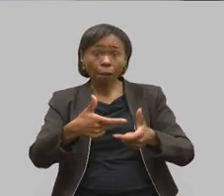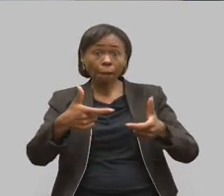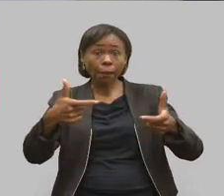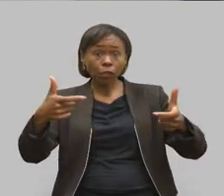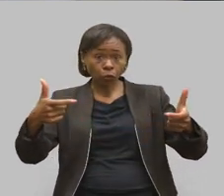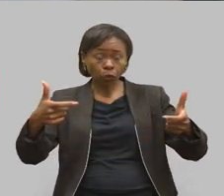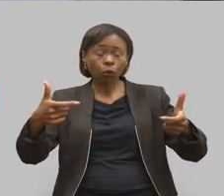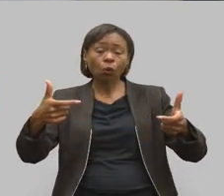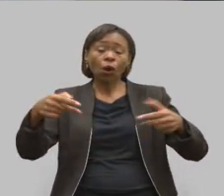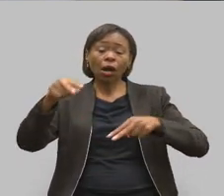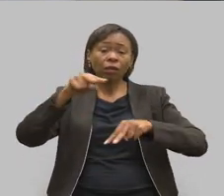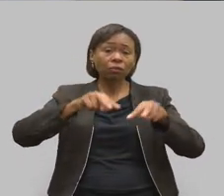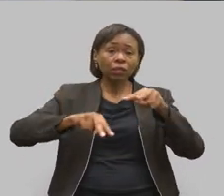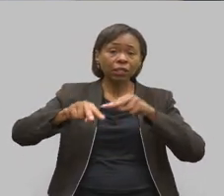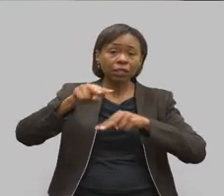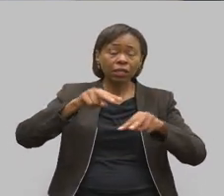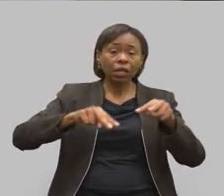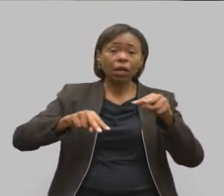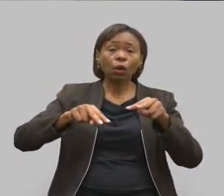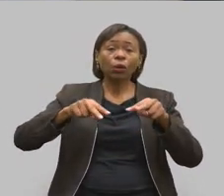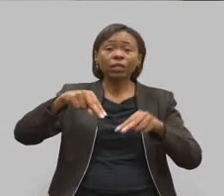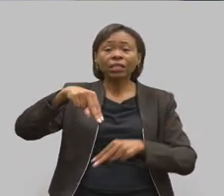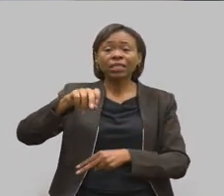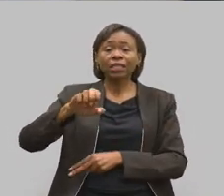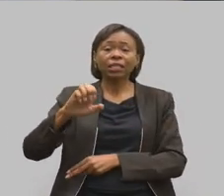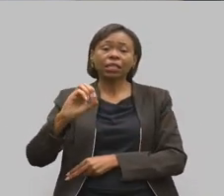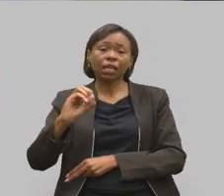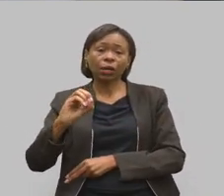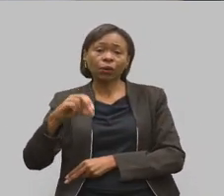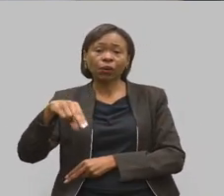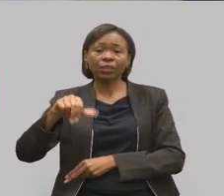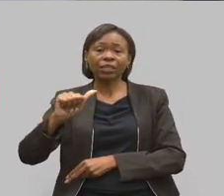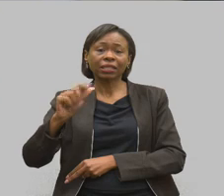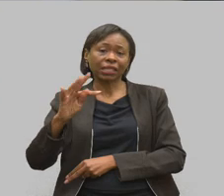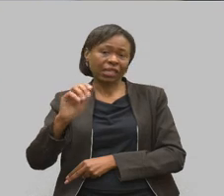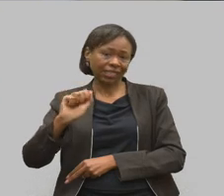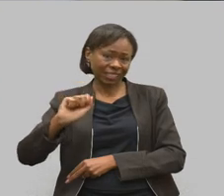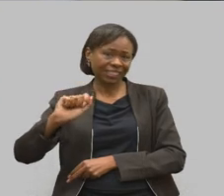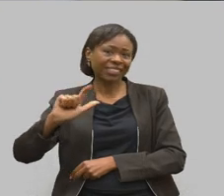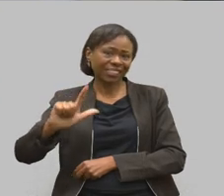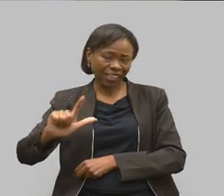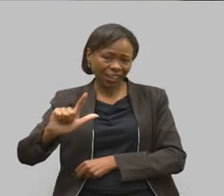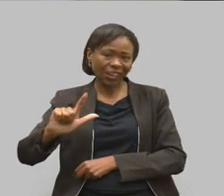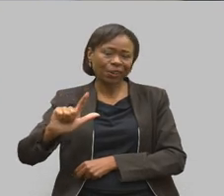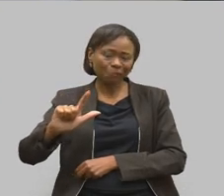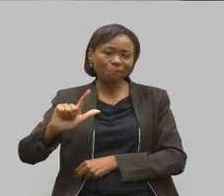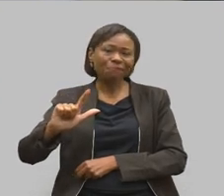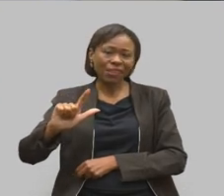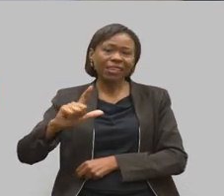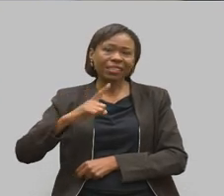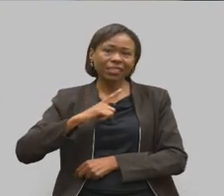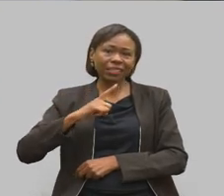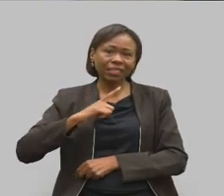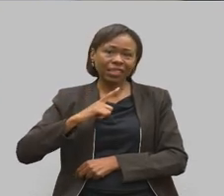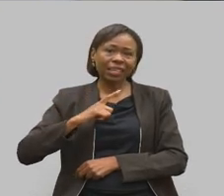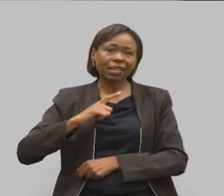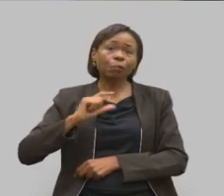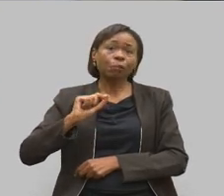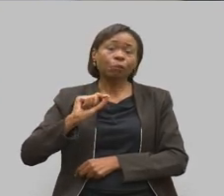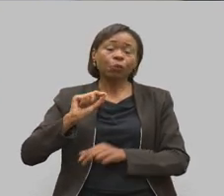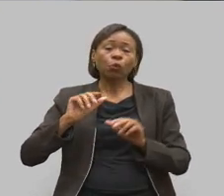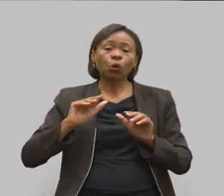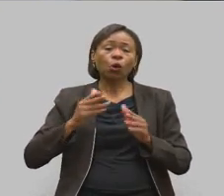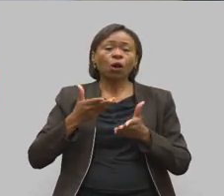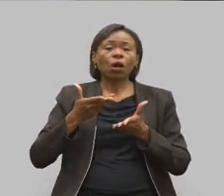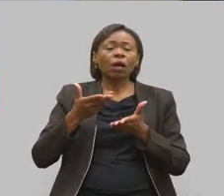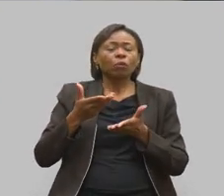atingir esseo a atrofia muscular espinhal né então e já ao Nascimento quando faz o teste do